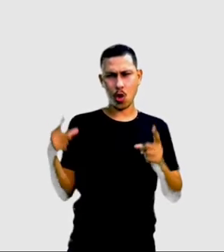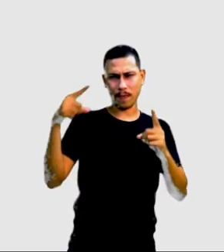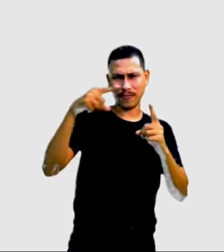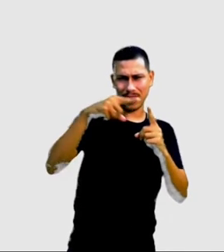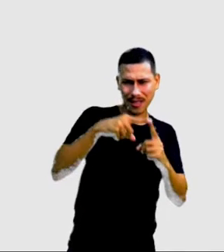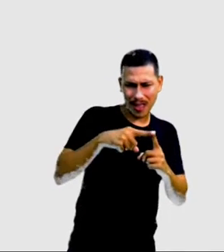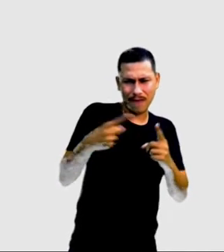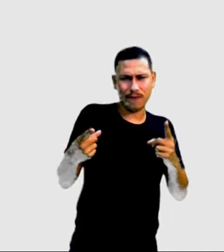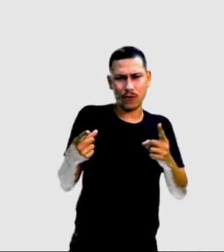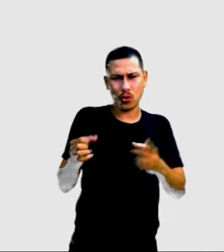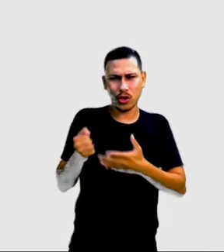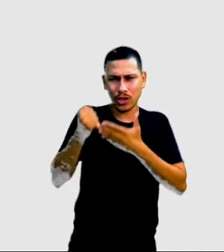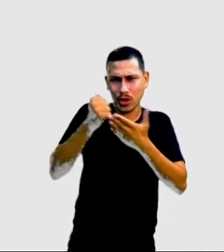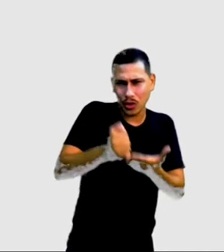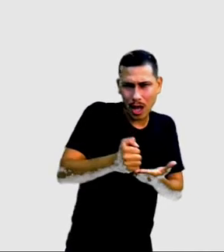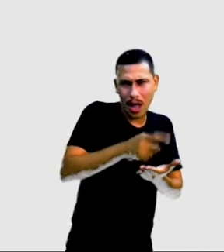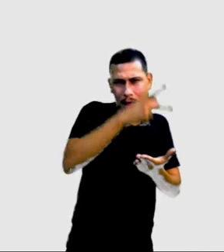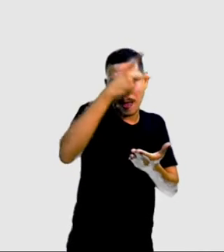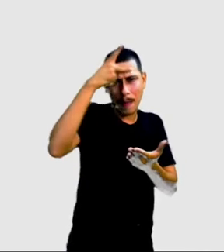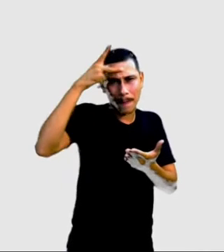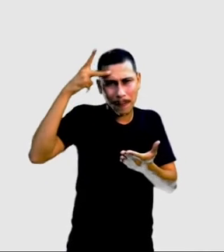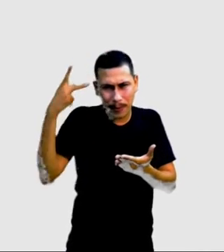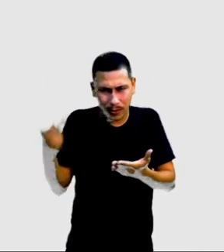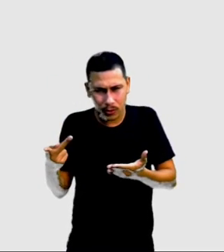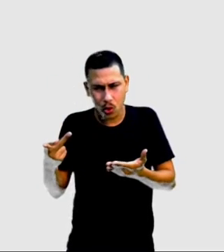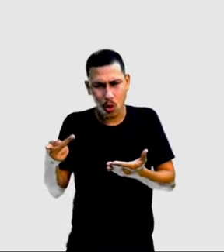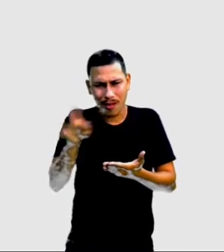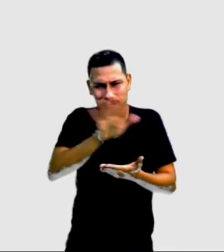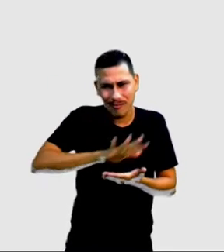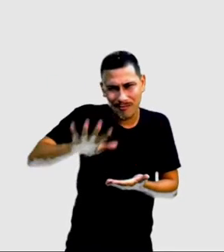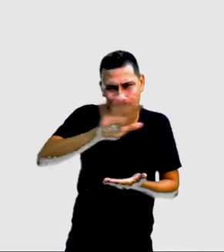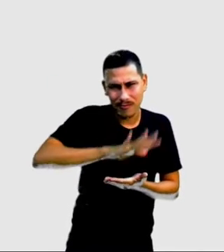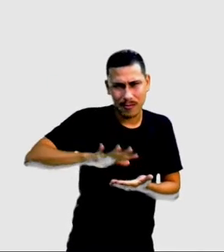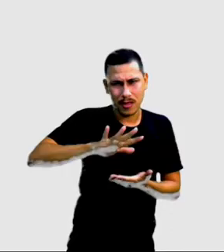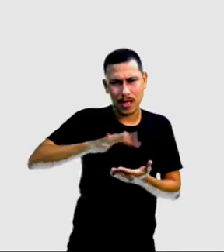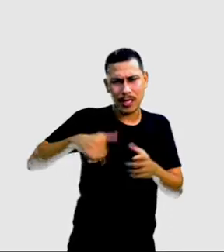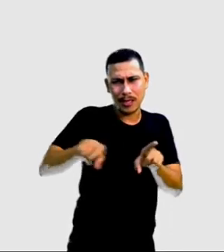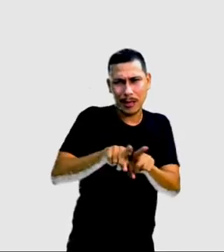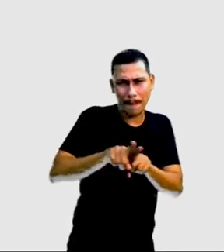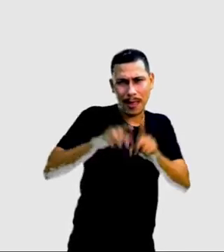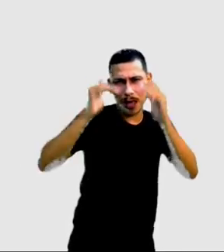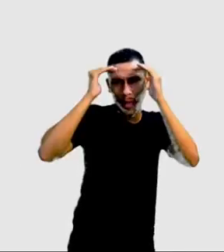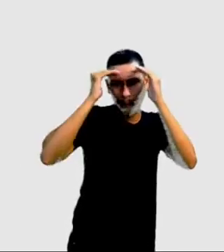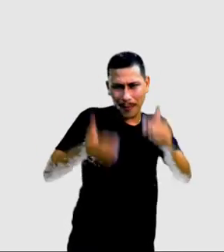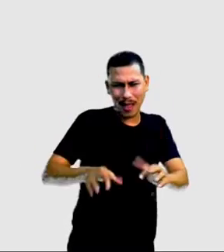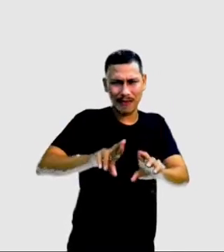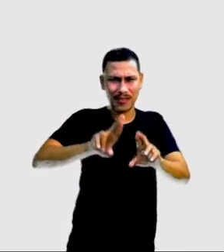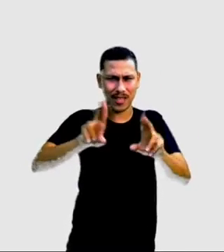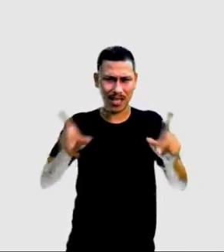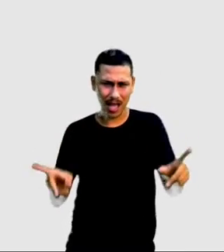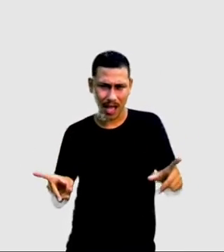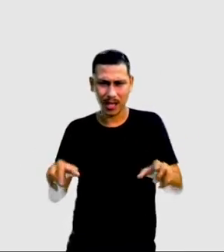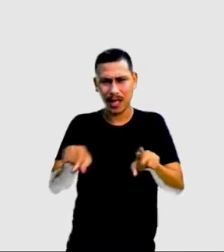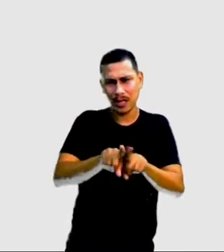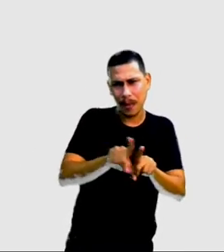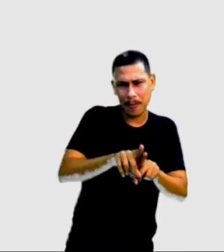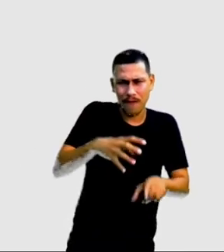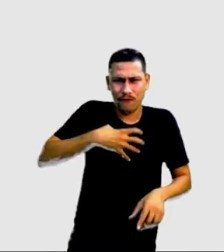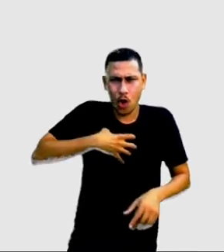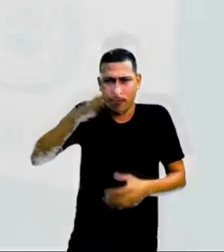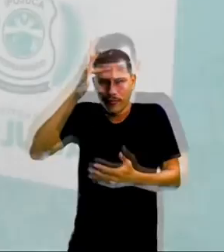pessoas sem discriminar suas crenças e etnias, bem como respeitando as diferenças e manifestações de